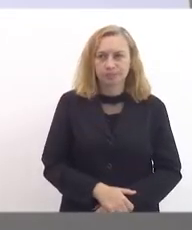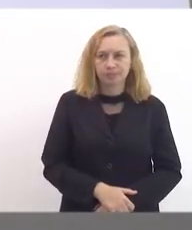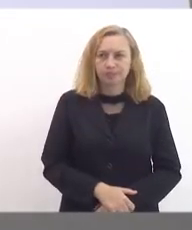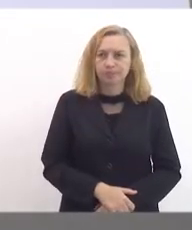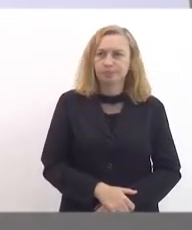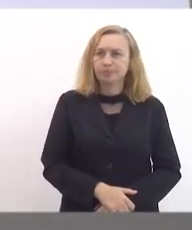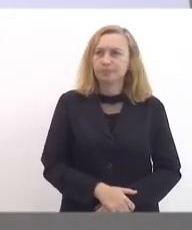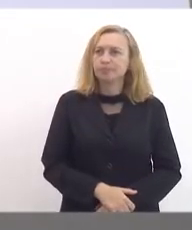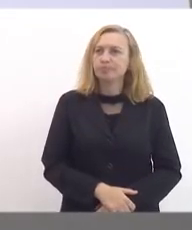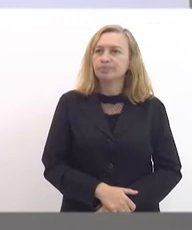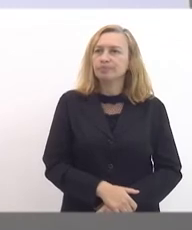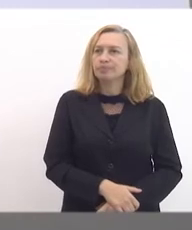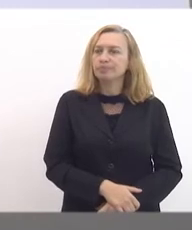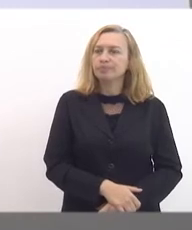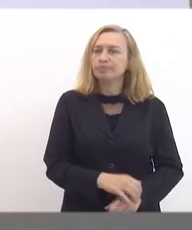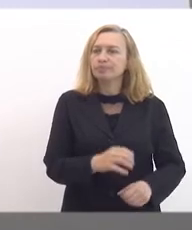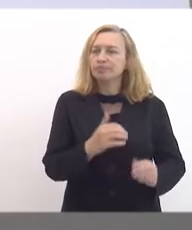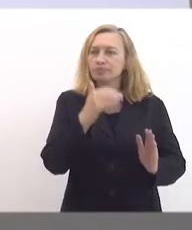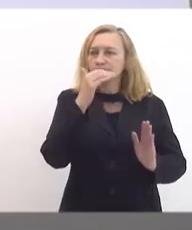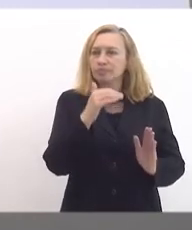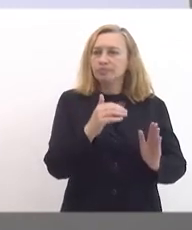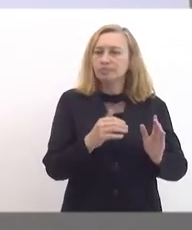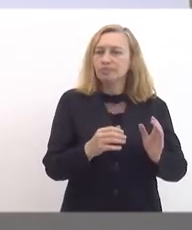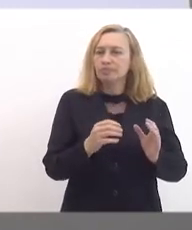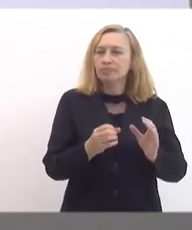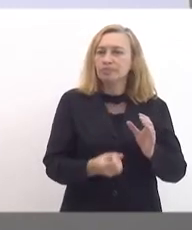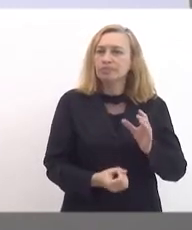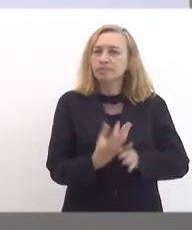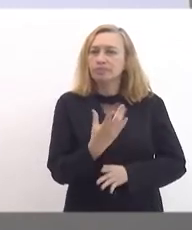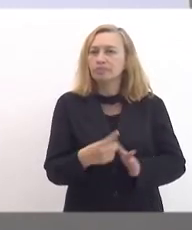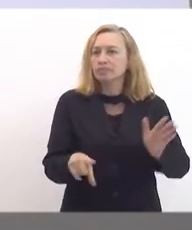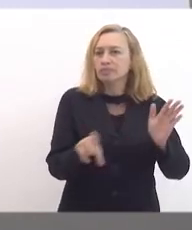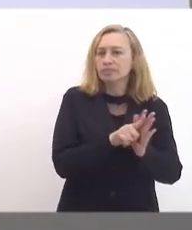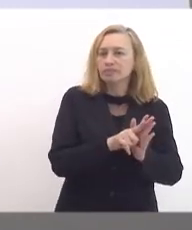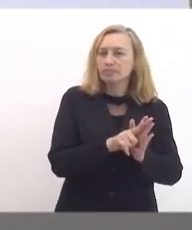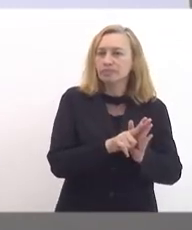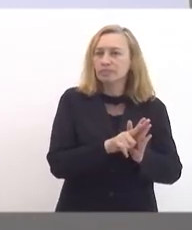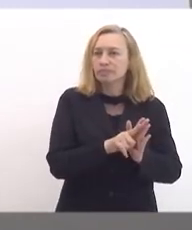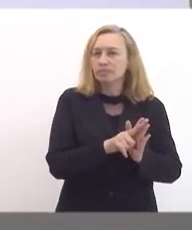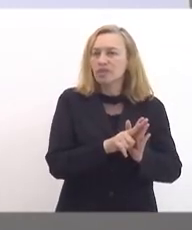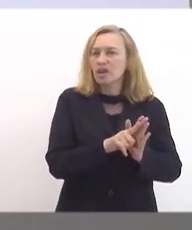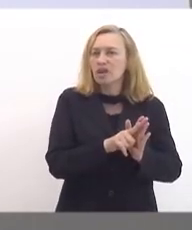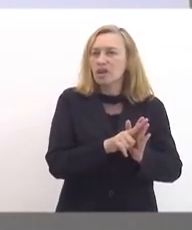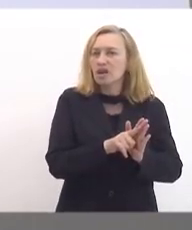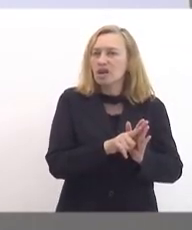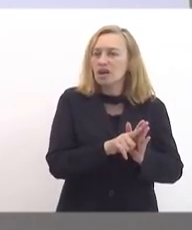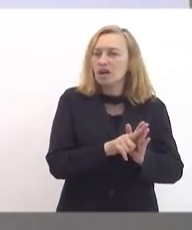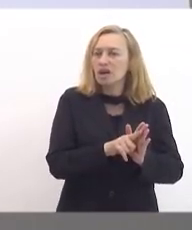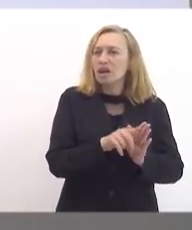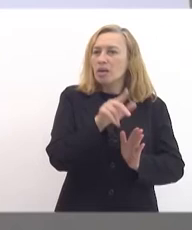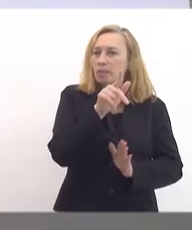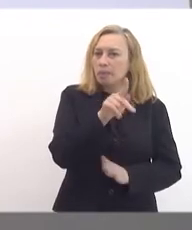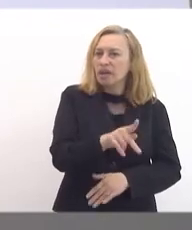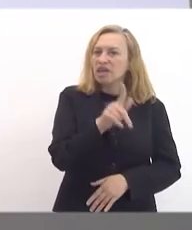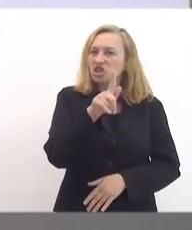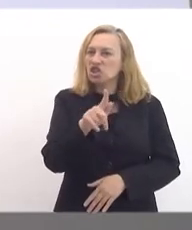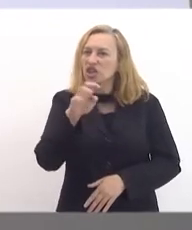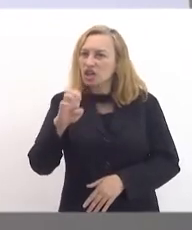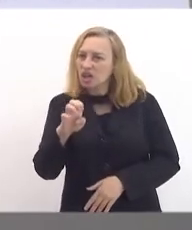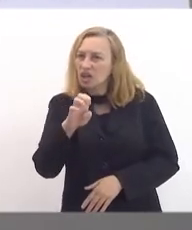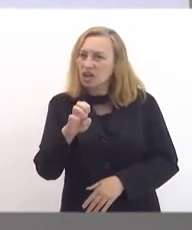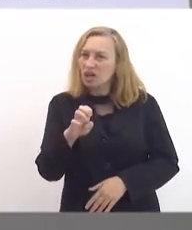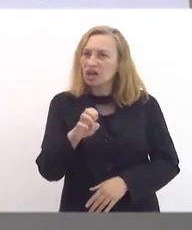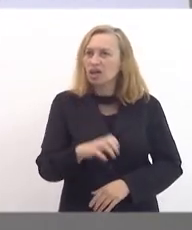execução da presente lei fica condicionada à apresentação não é execução né É A pgr em